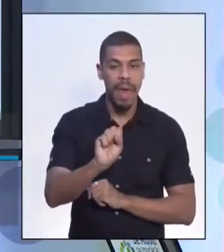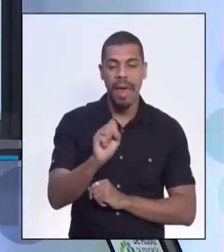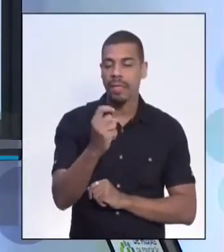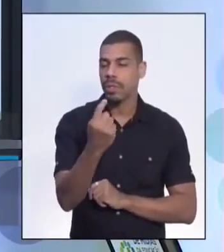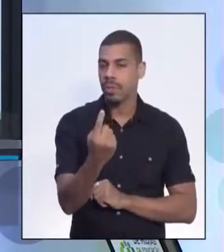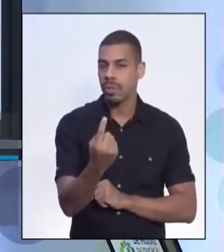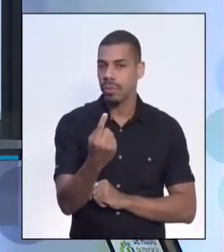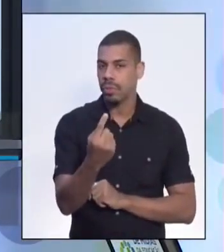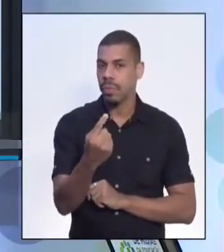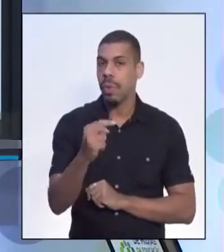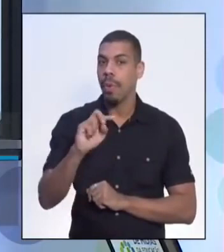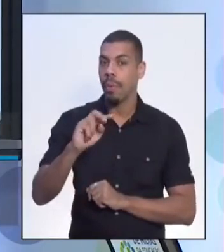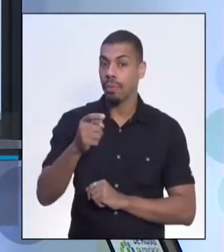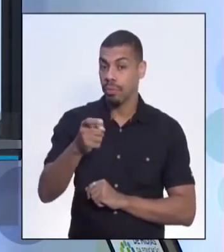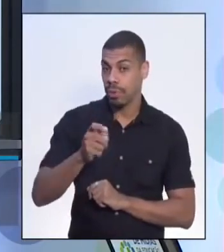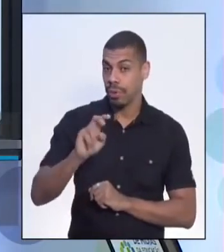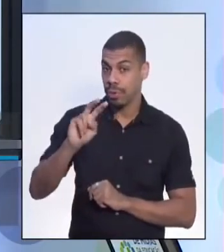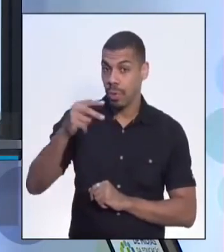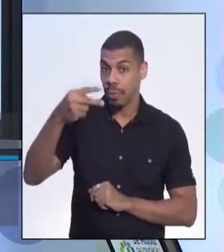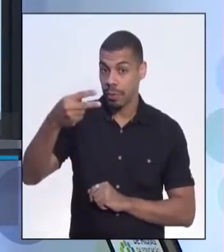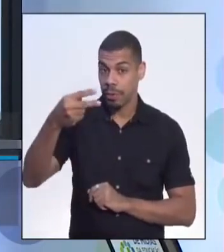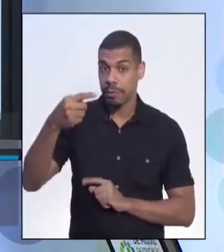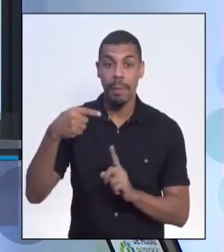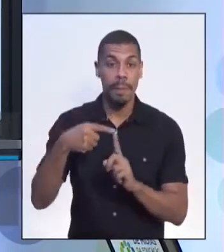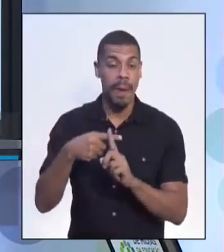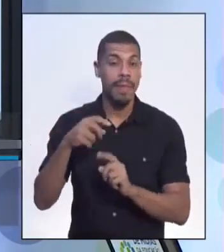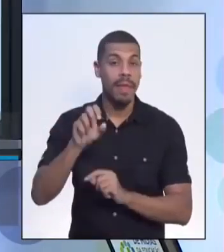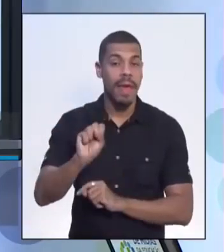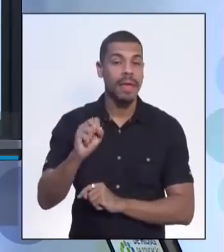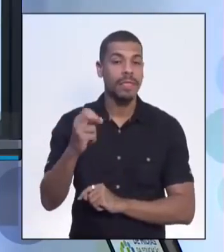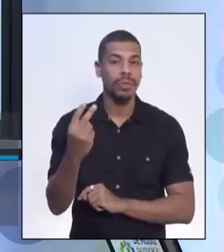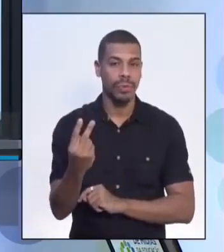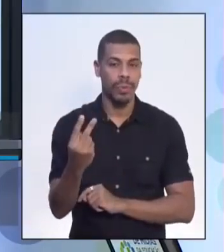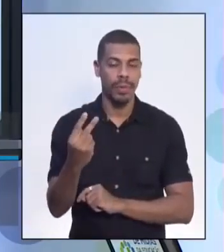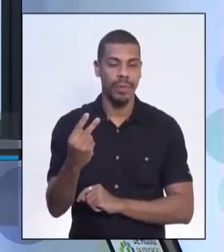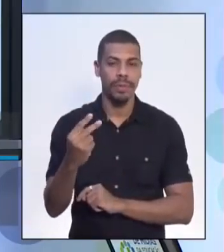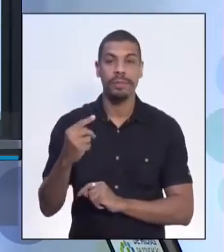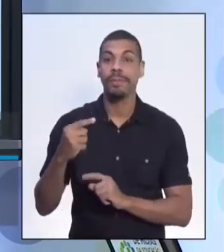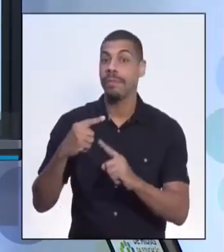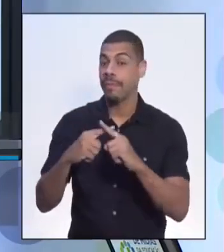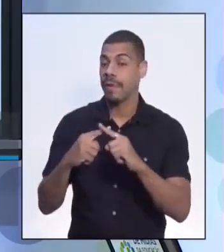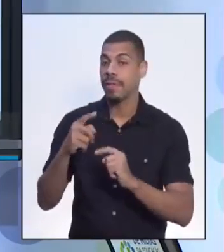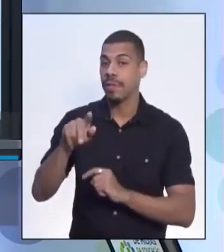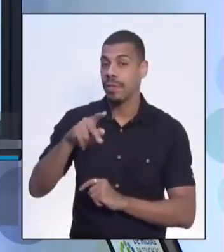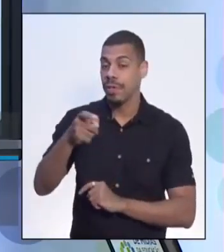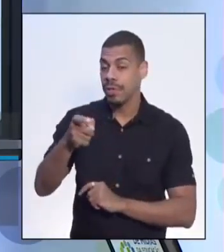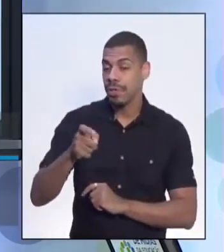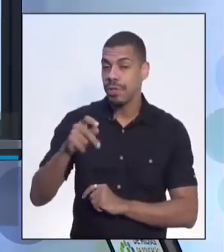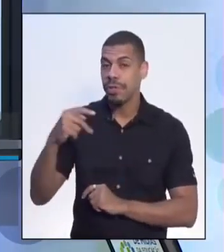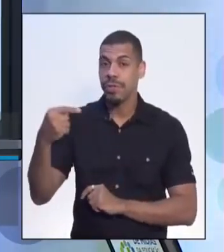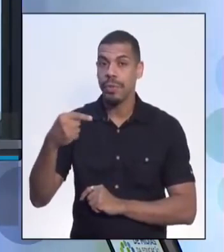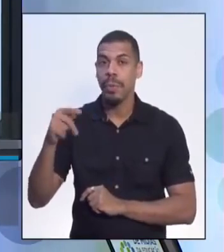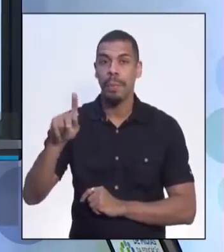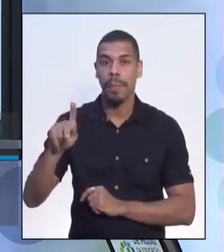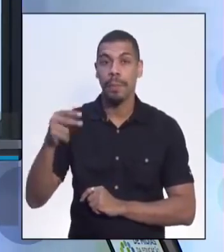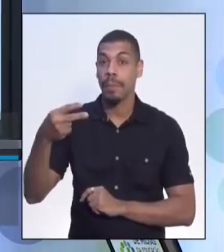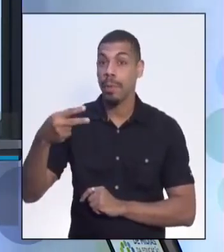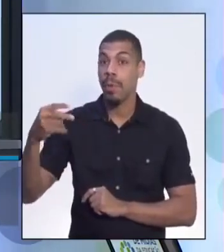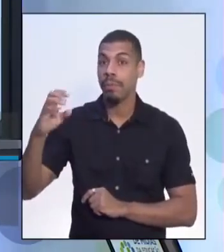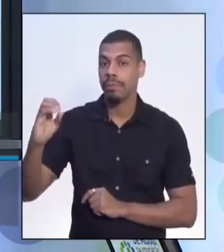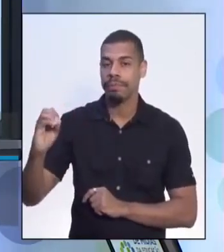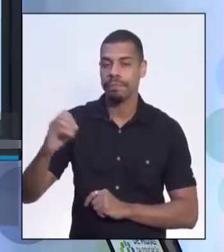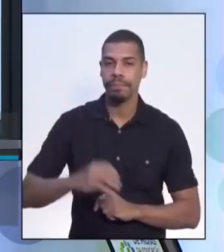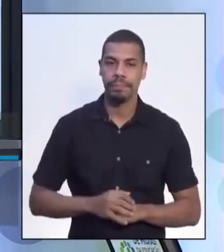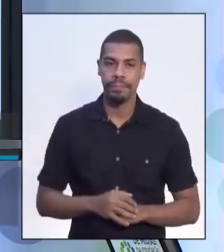x ao quadrado mais S2x menos p igual a 0. Muito